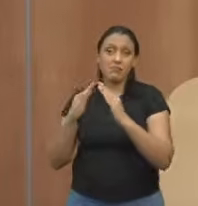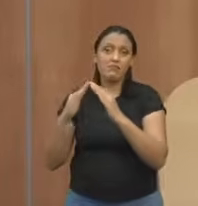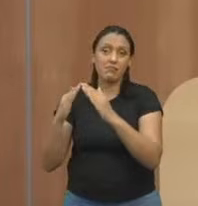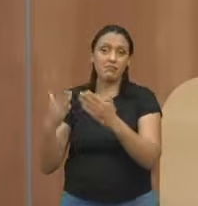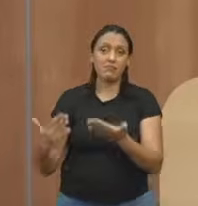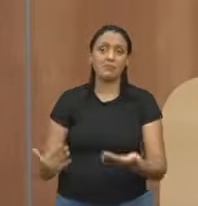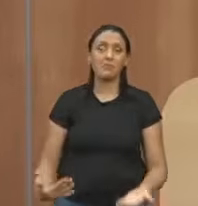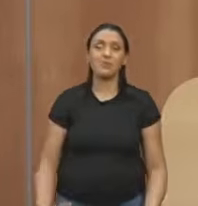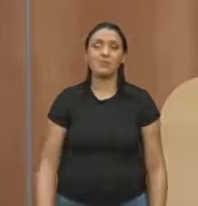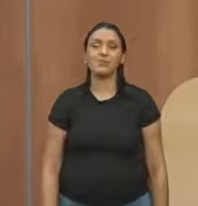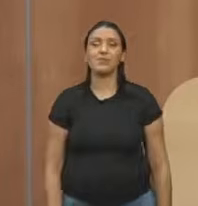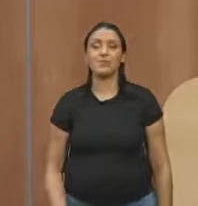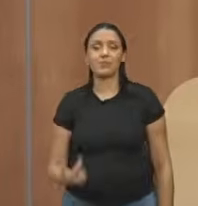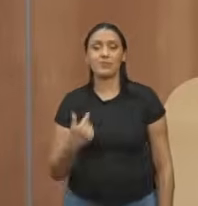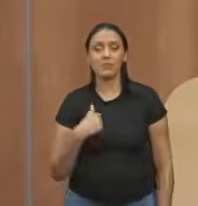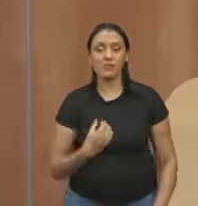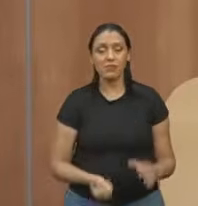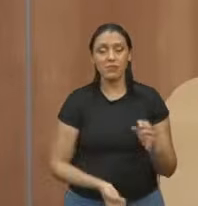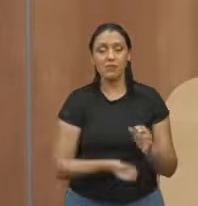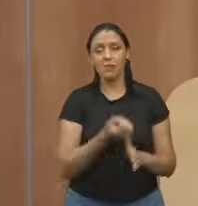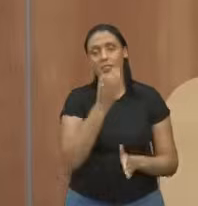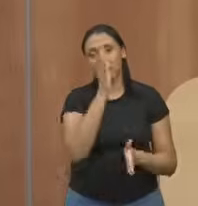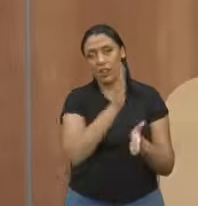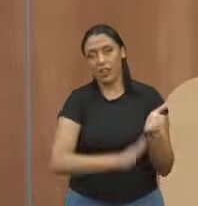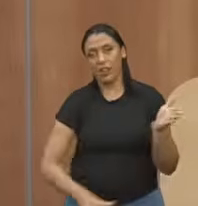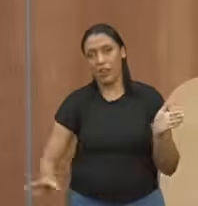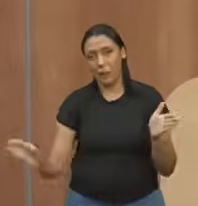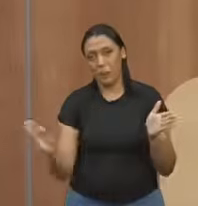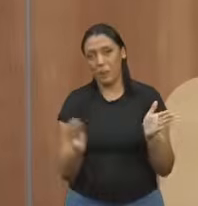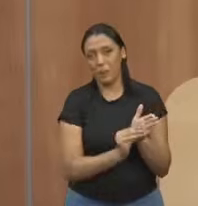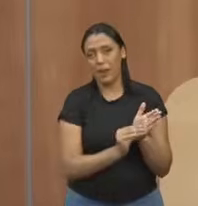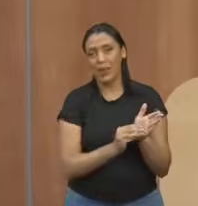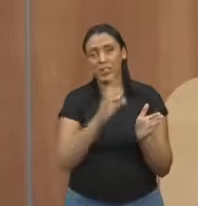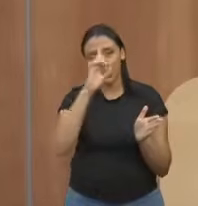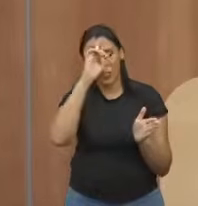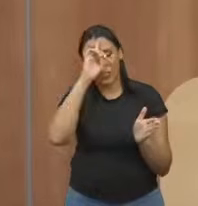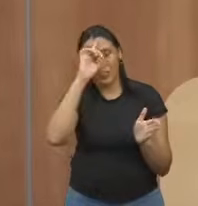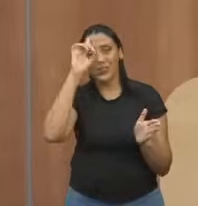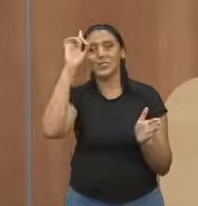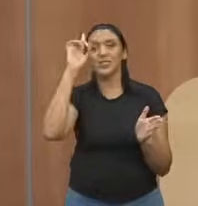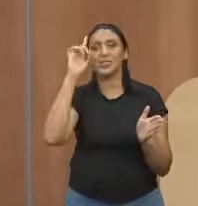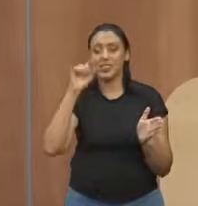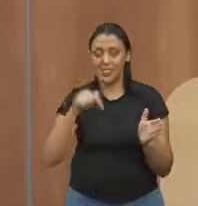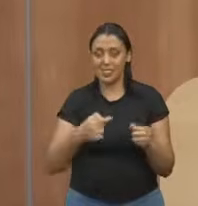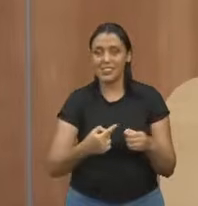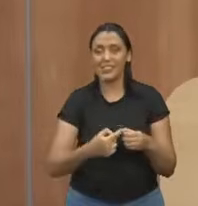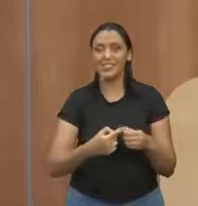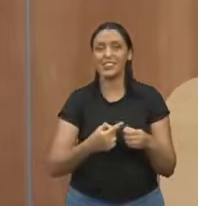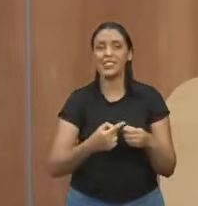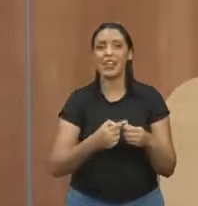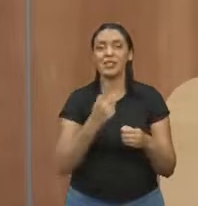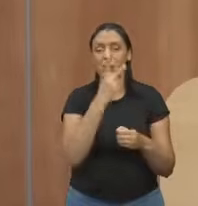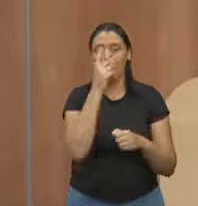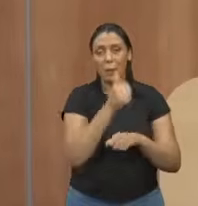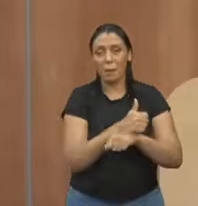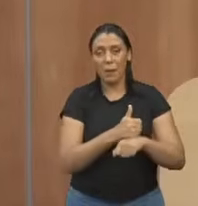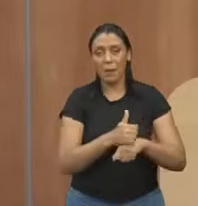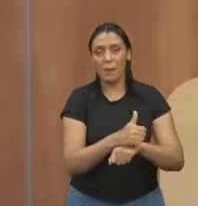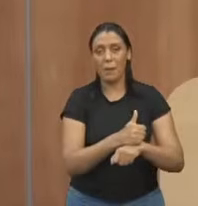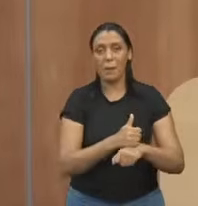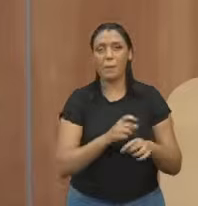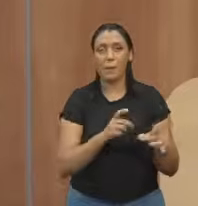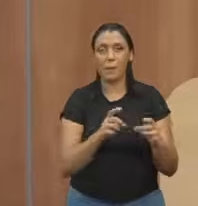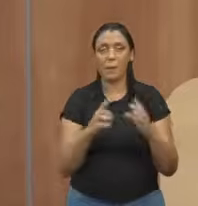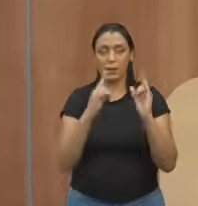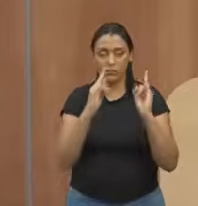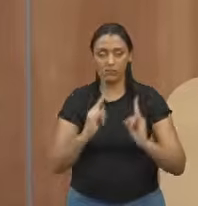no calendário oficial de Jacareí o Dia Municipal do Corretor de Imóveis. O prefeito do município de